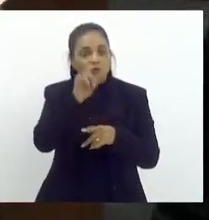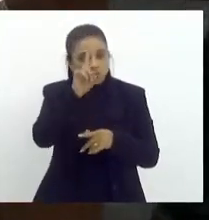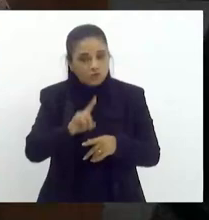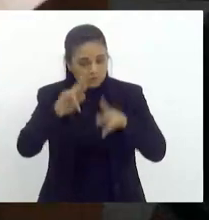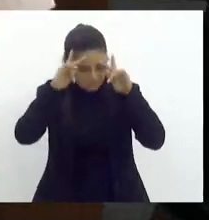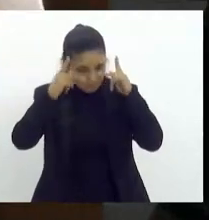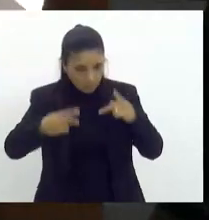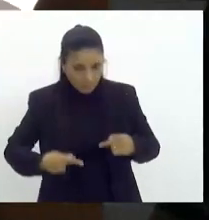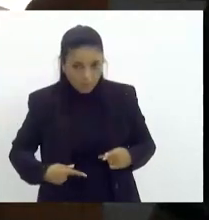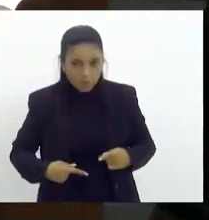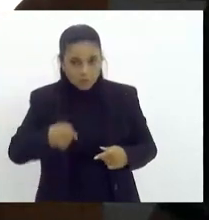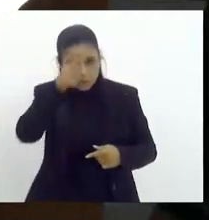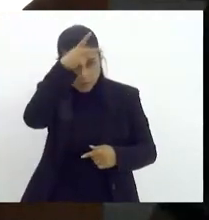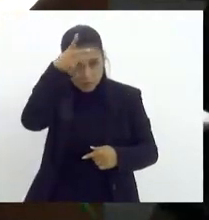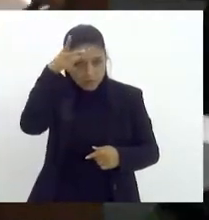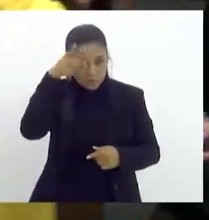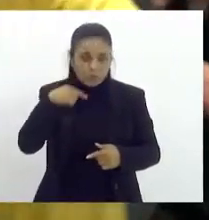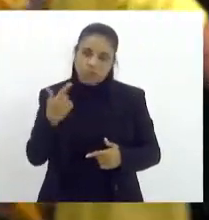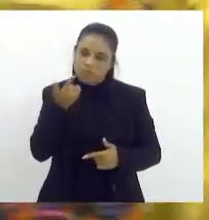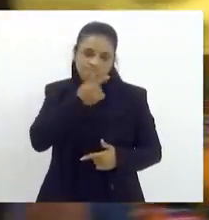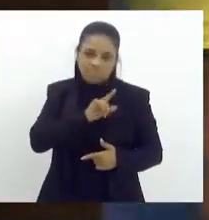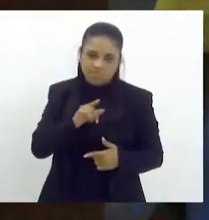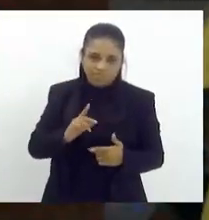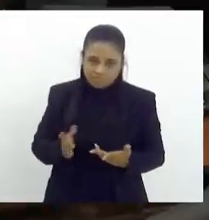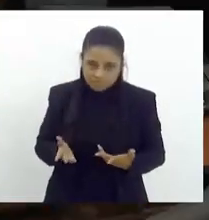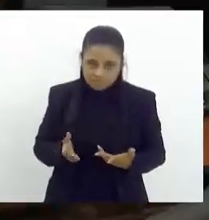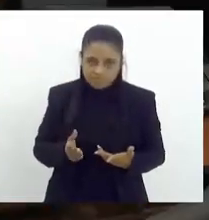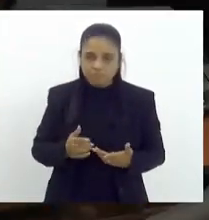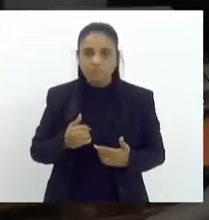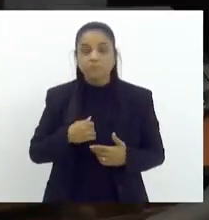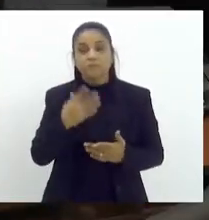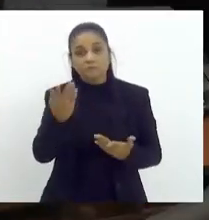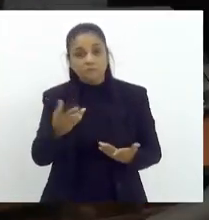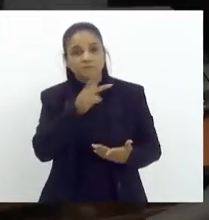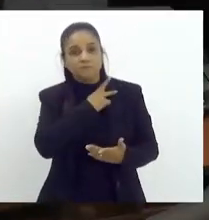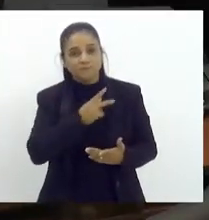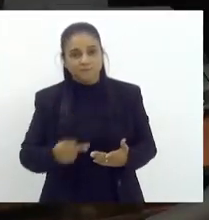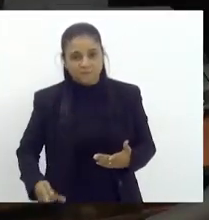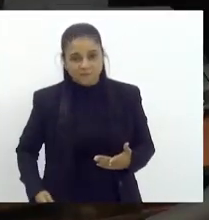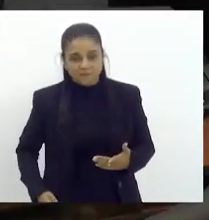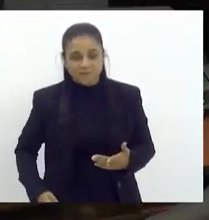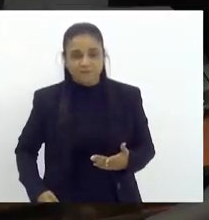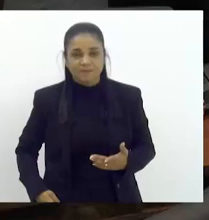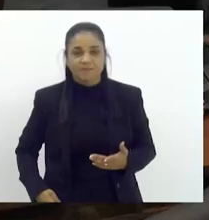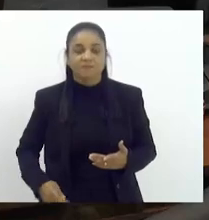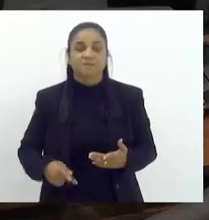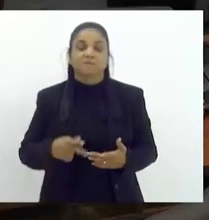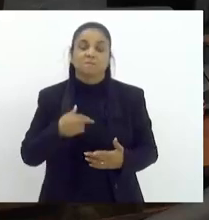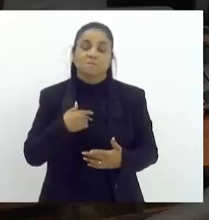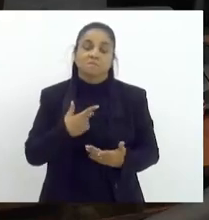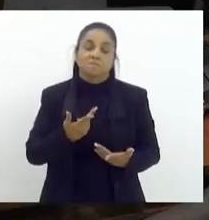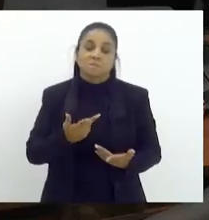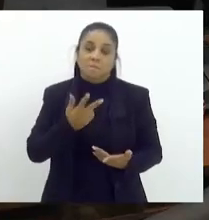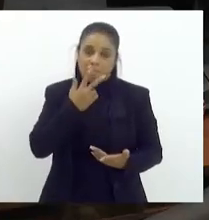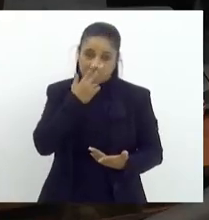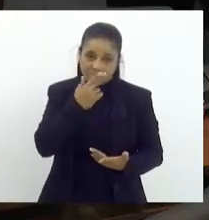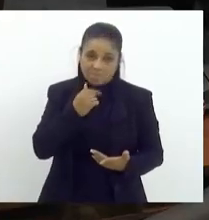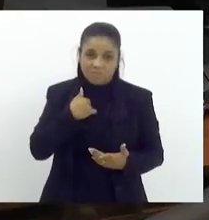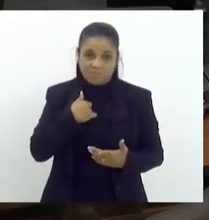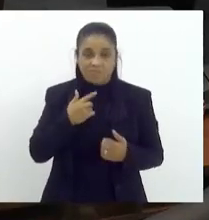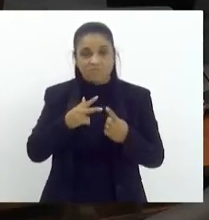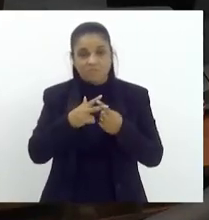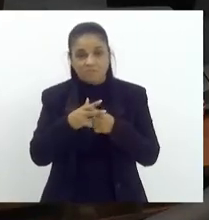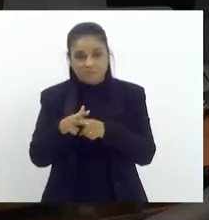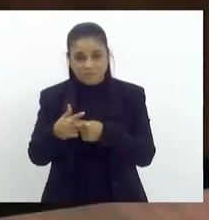não passará senhora Presidente primeiro lugar aqui por incrível que possa aparecer ratificar